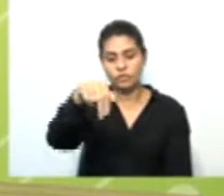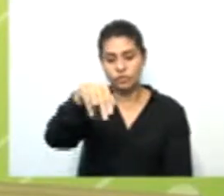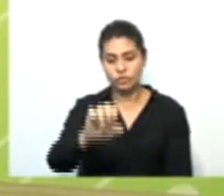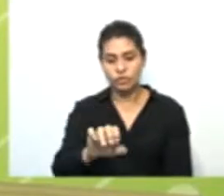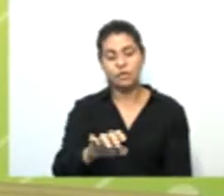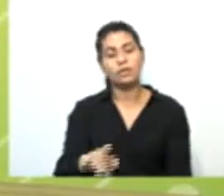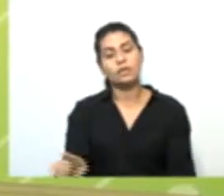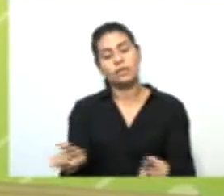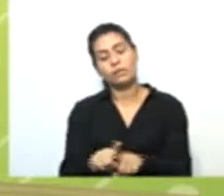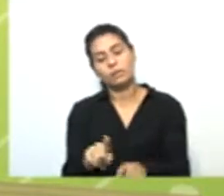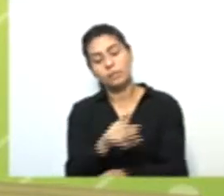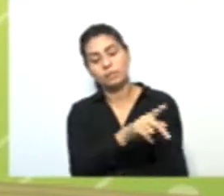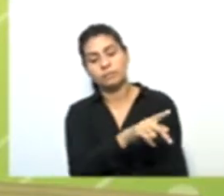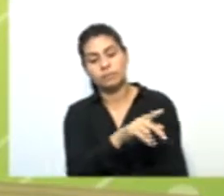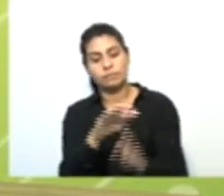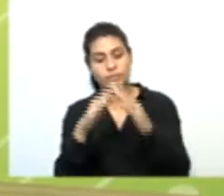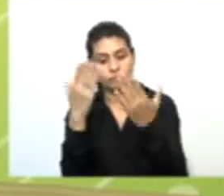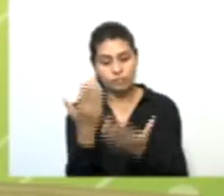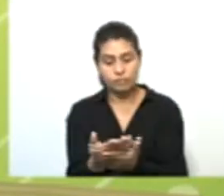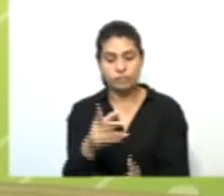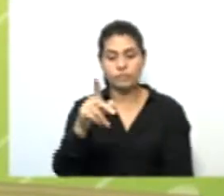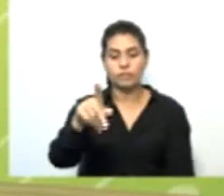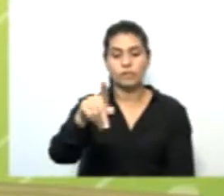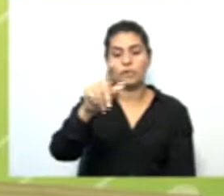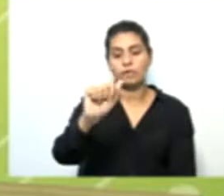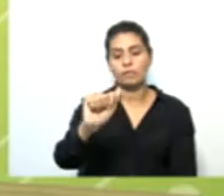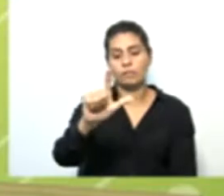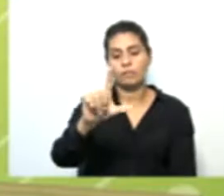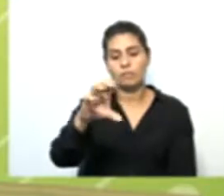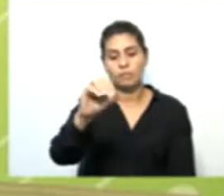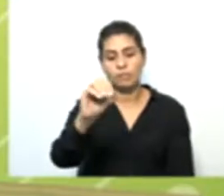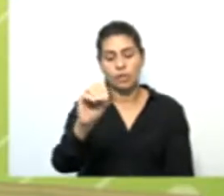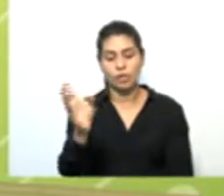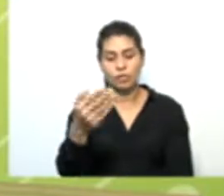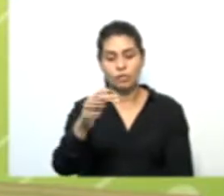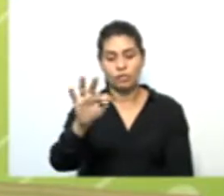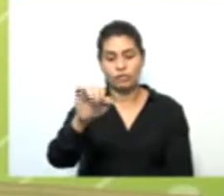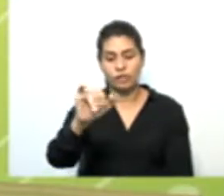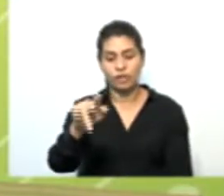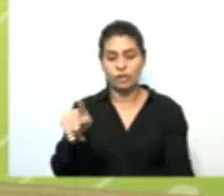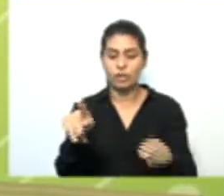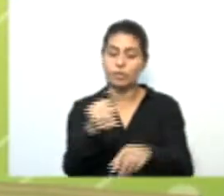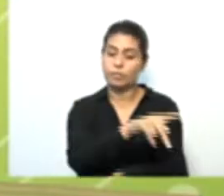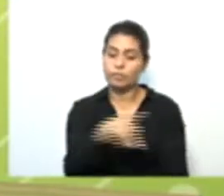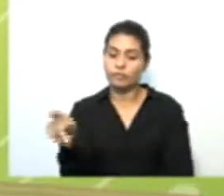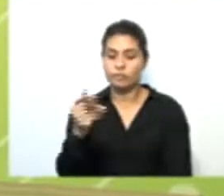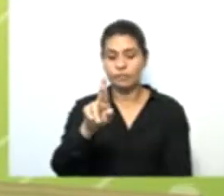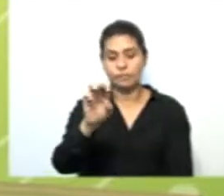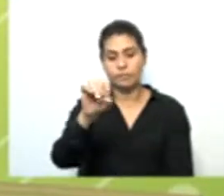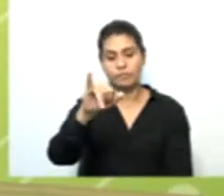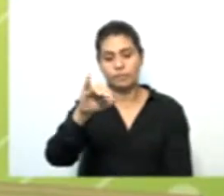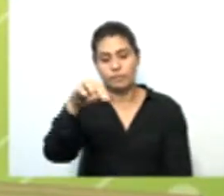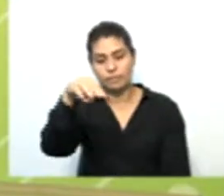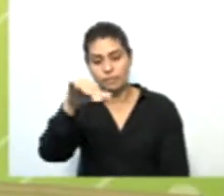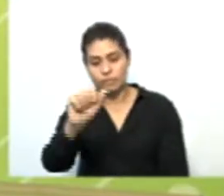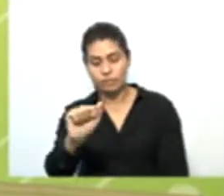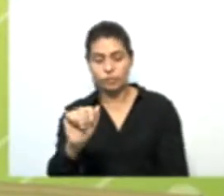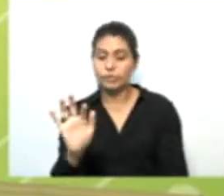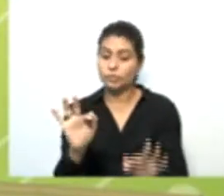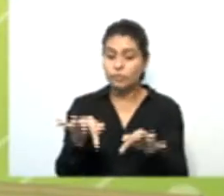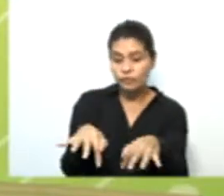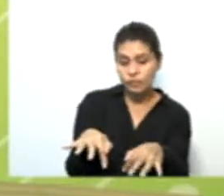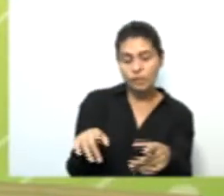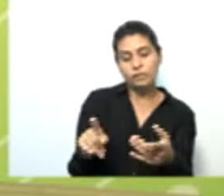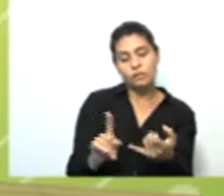temos da Escola Paulo Freire, alunos da professora Raimunda Neta. E, por fim,